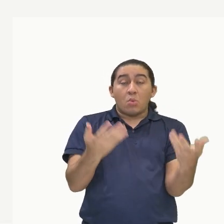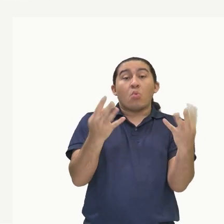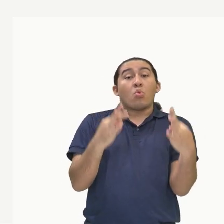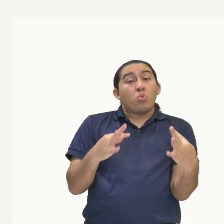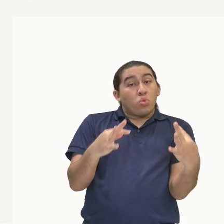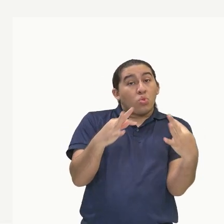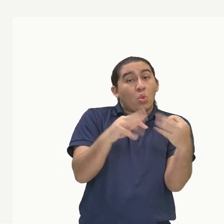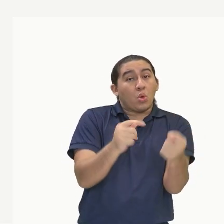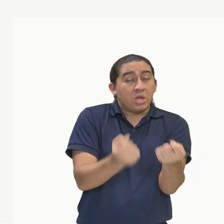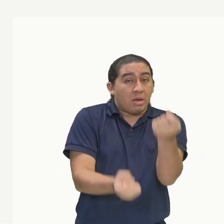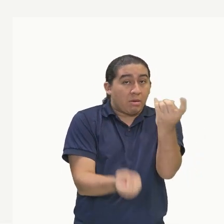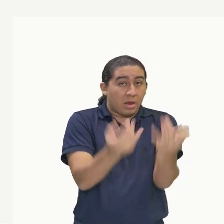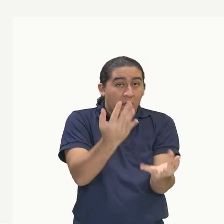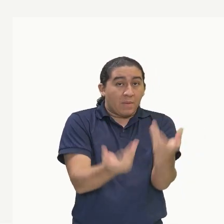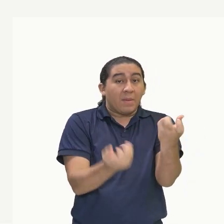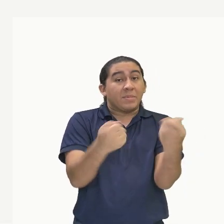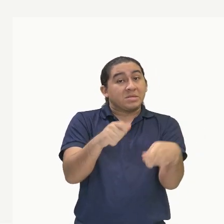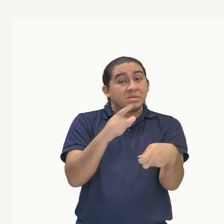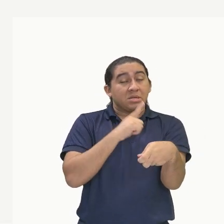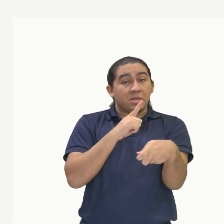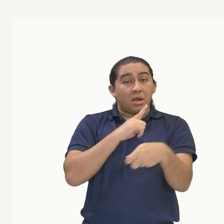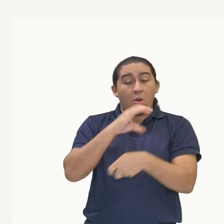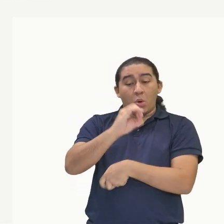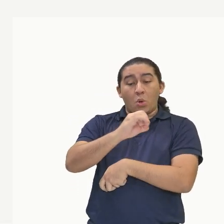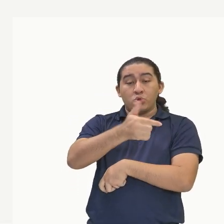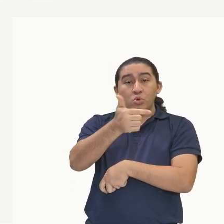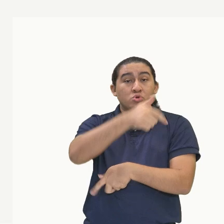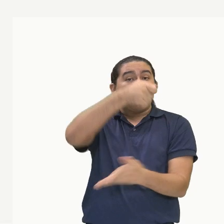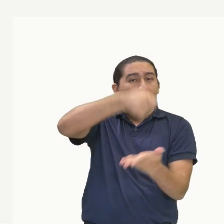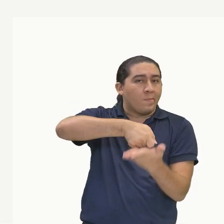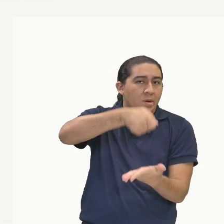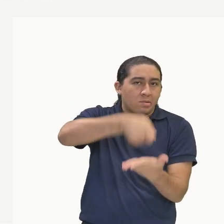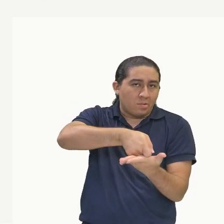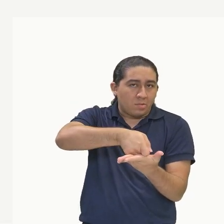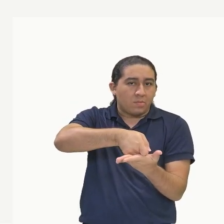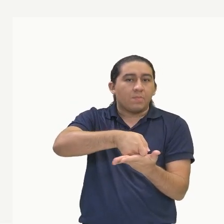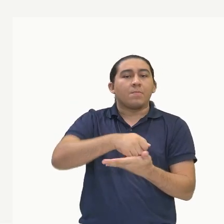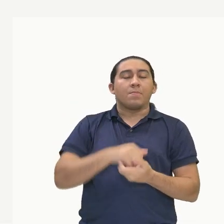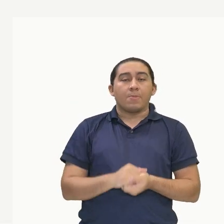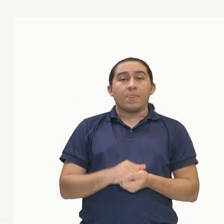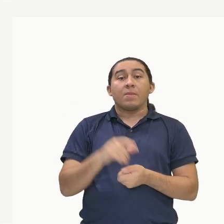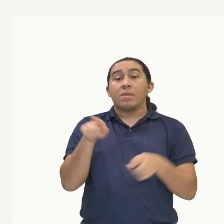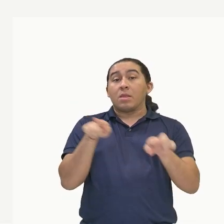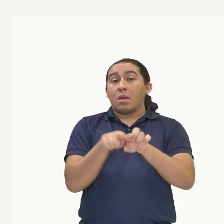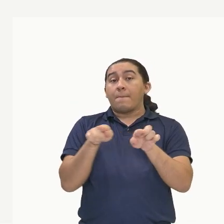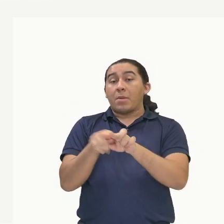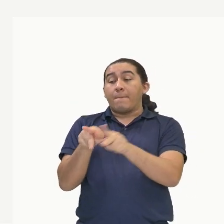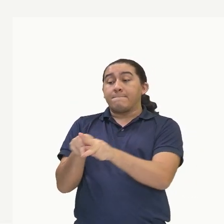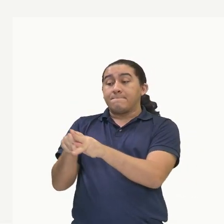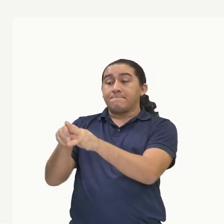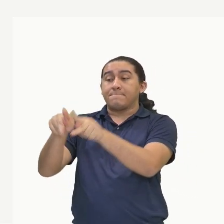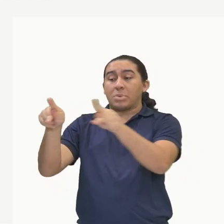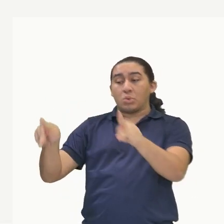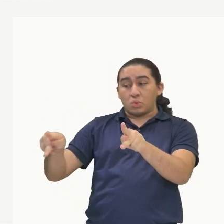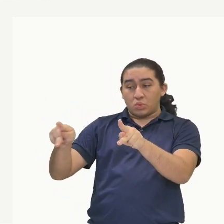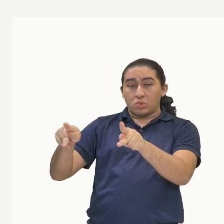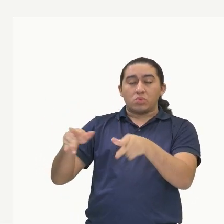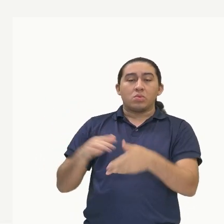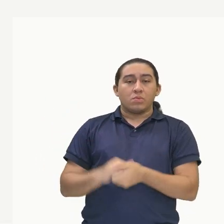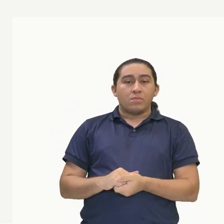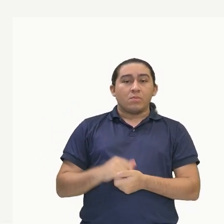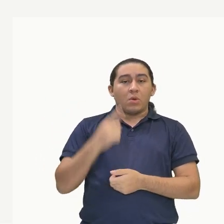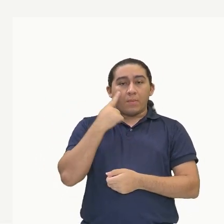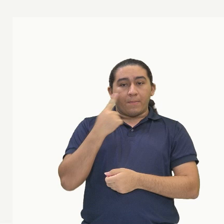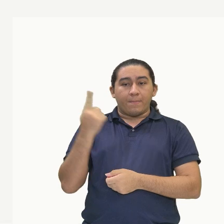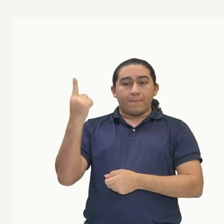com oxigênio e vai produzir aqui, tá? Então, aqui eu estou colocando igual, mas eu vou deixar a seta